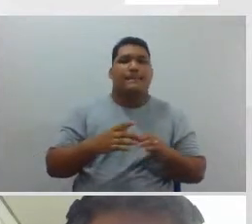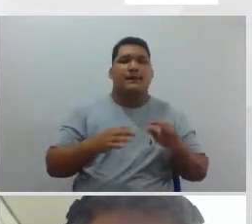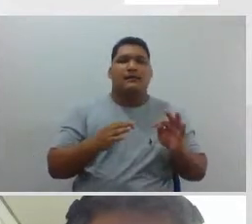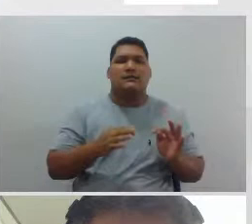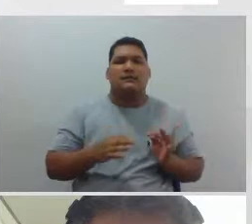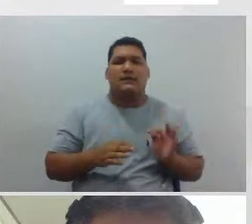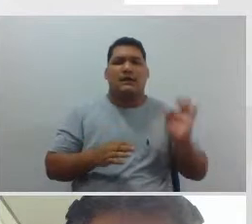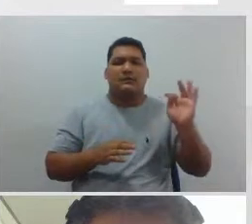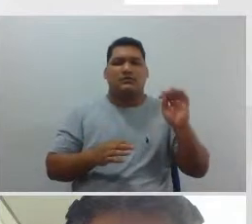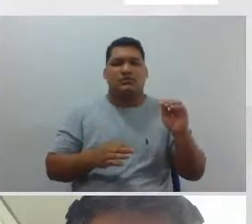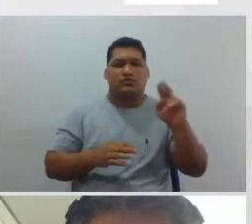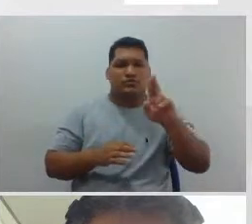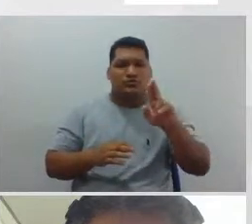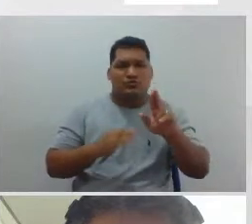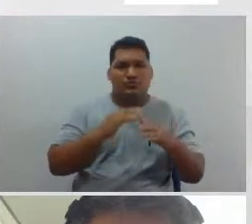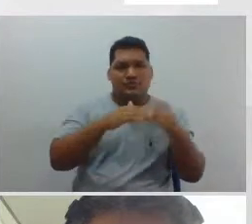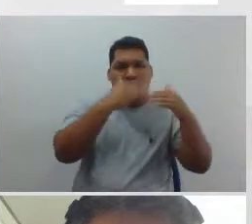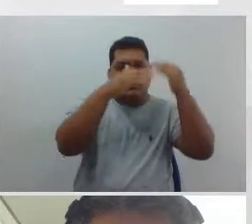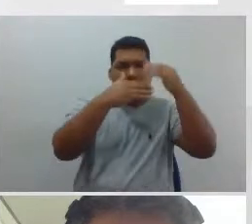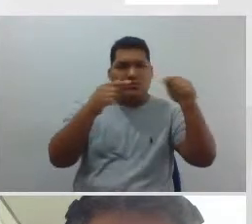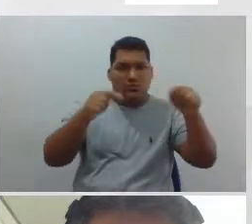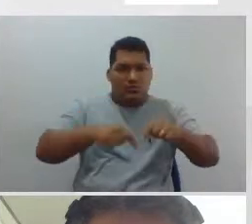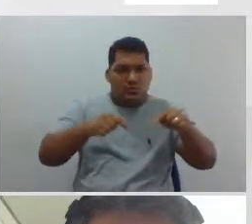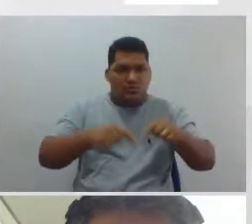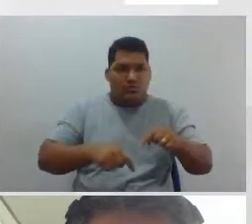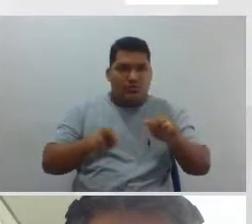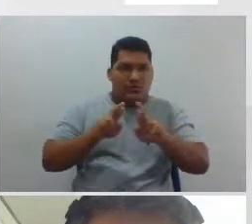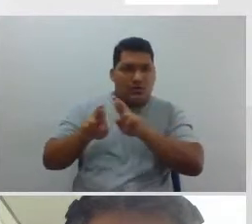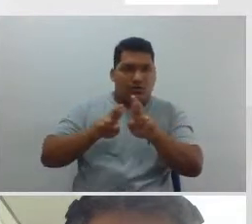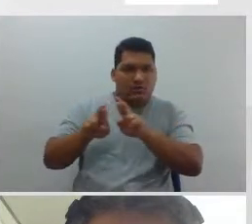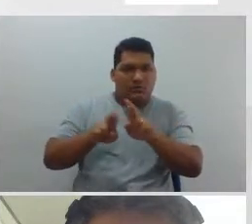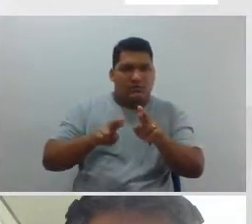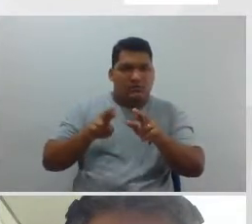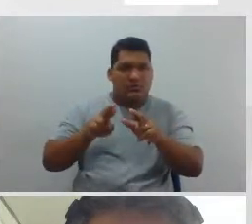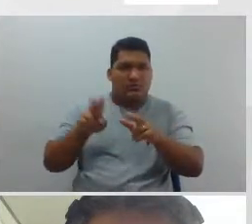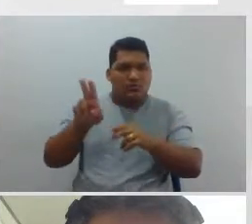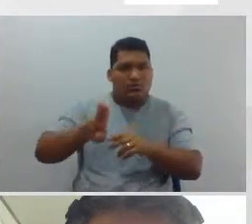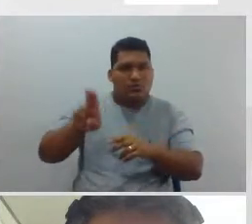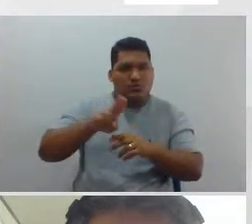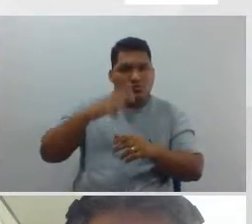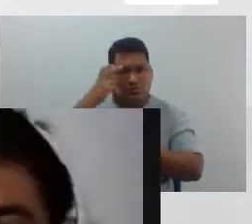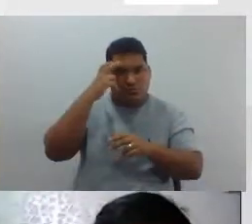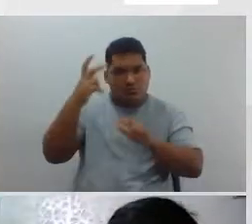estão relacionadas diretamente com o uso de inteligência artificial?